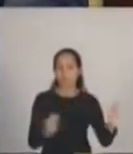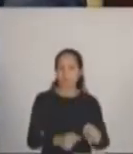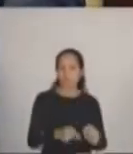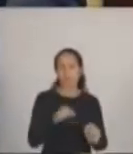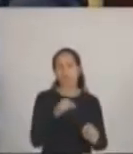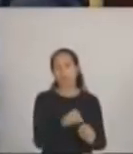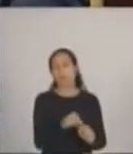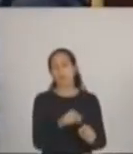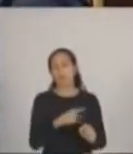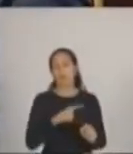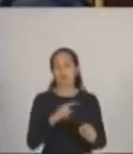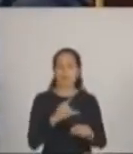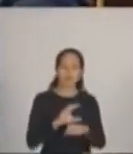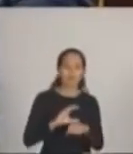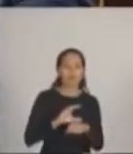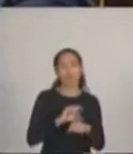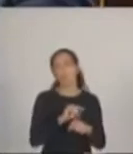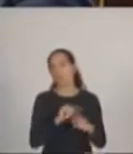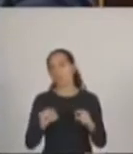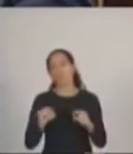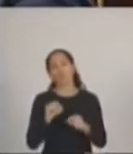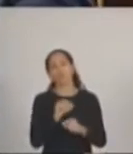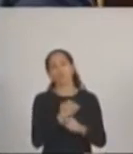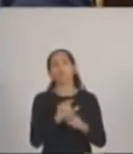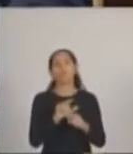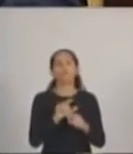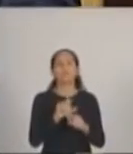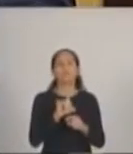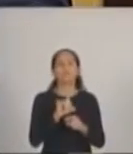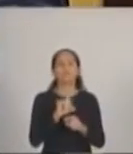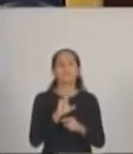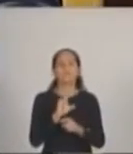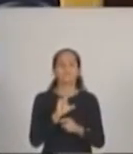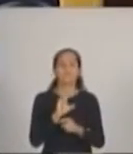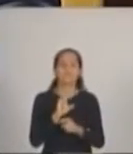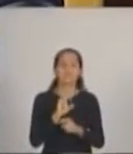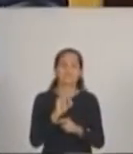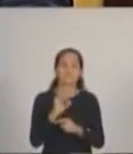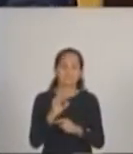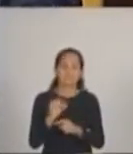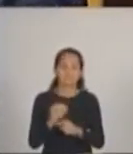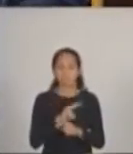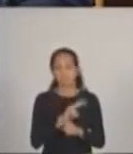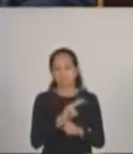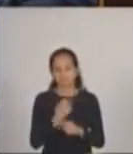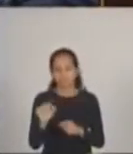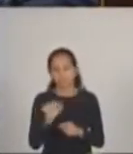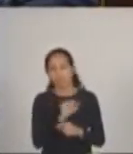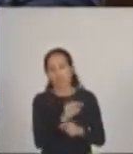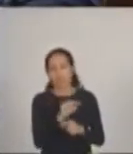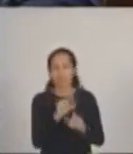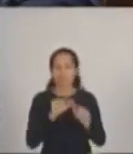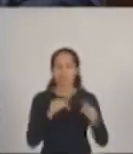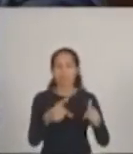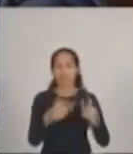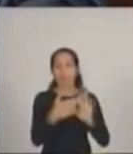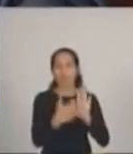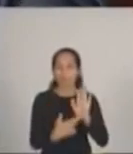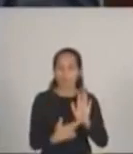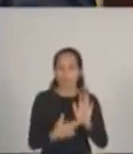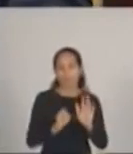revelar-se inconstitucional o decreto legislativo que venha assustar o ato normativo sem que